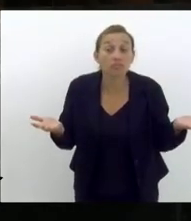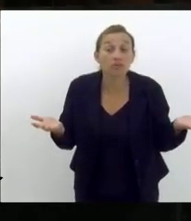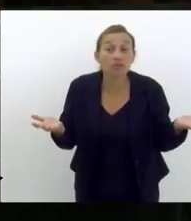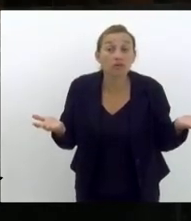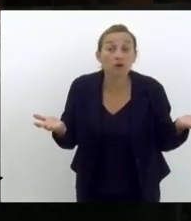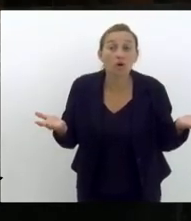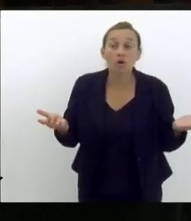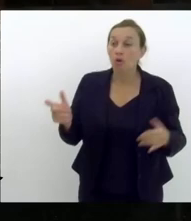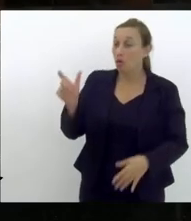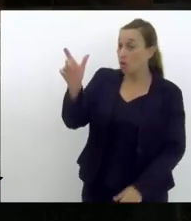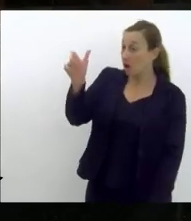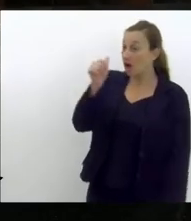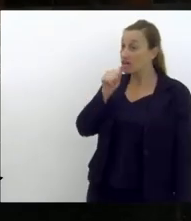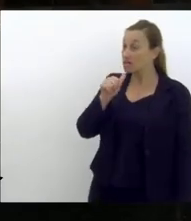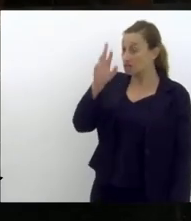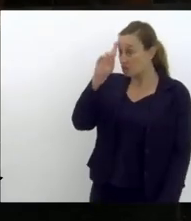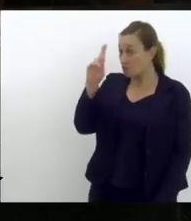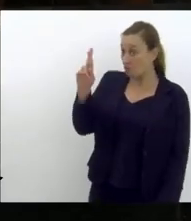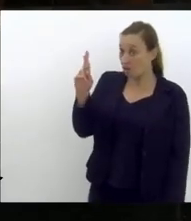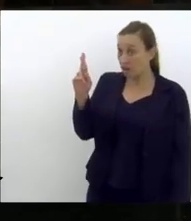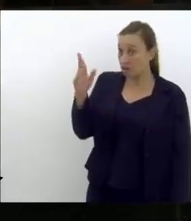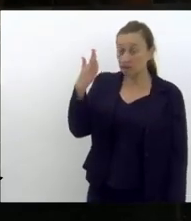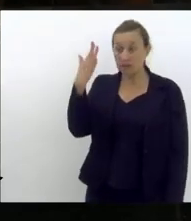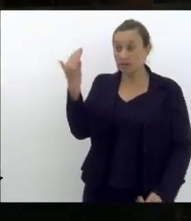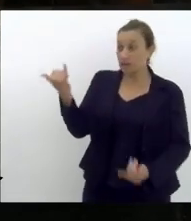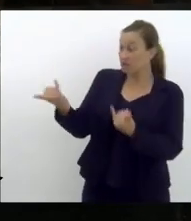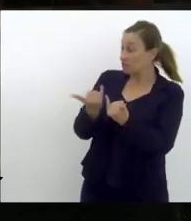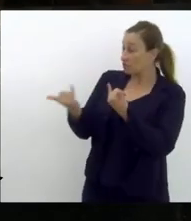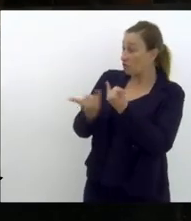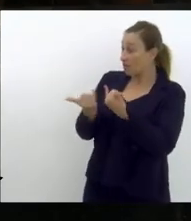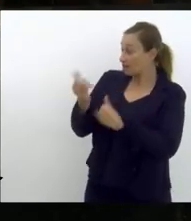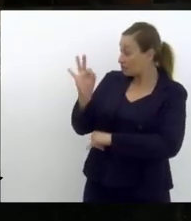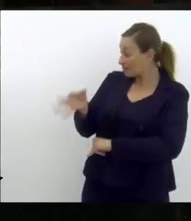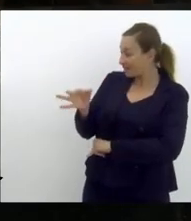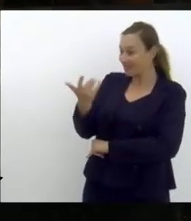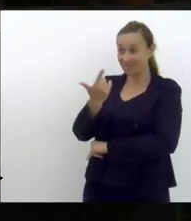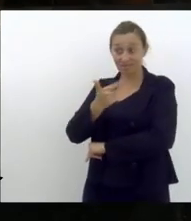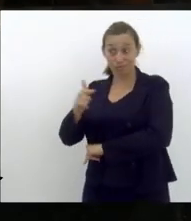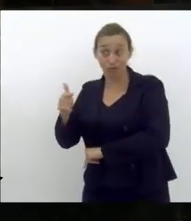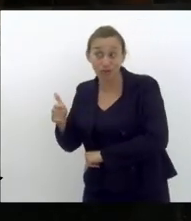ou a senhora não possuía as informações devidas